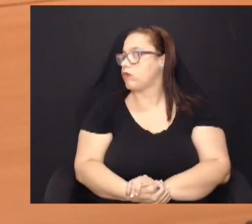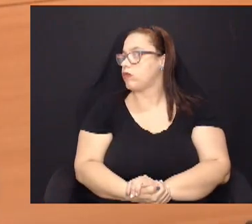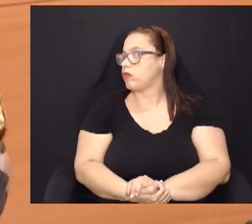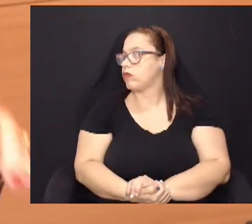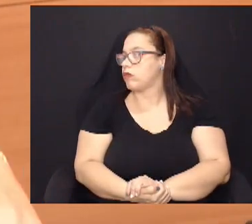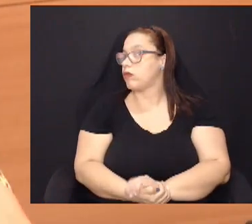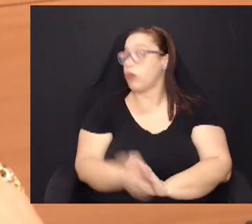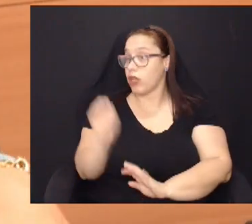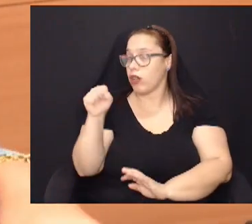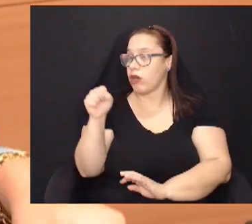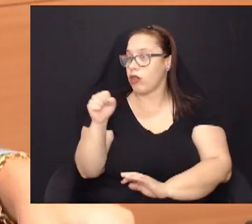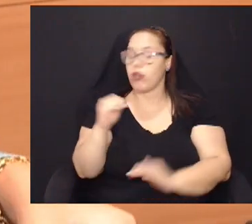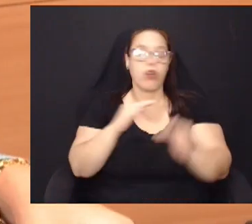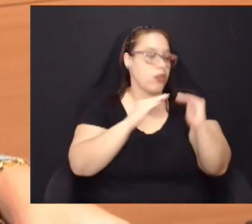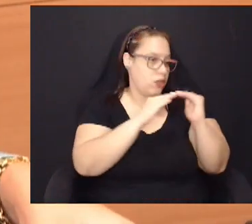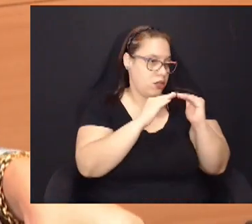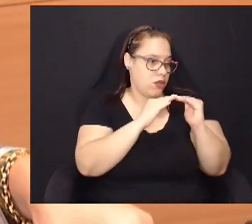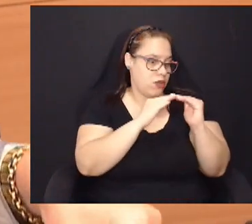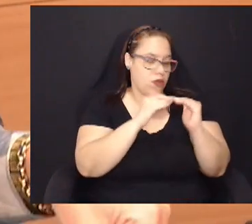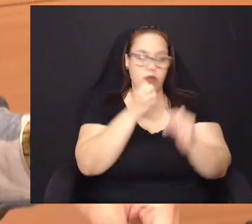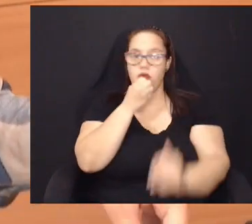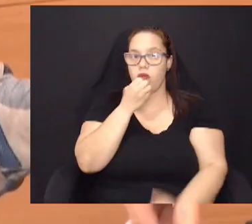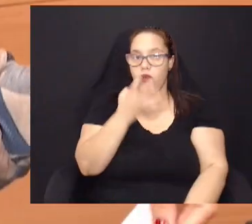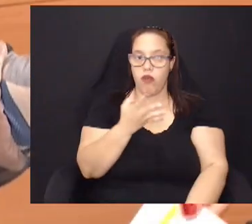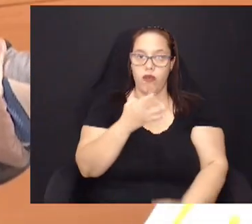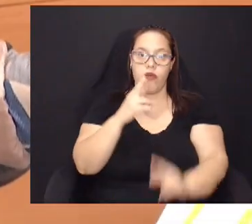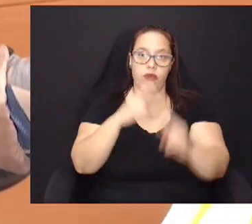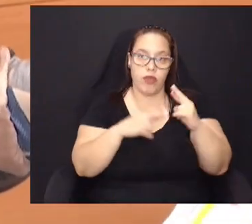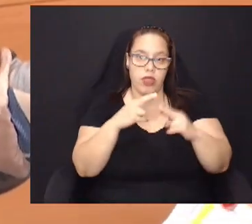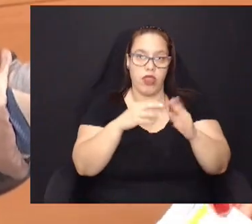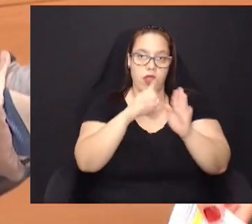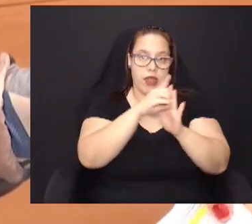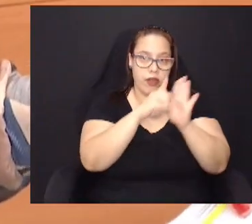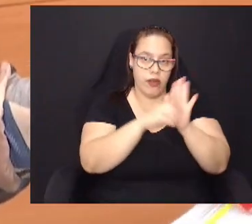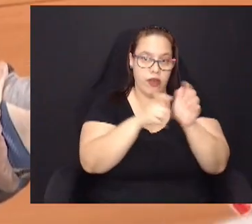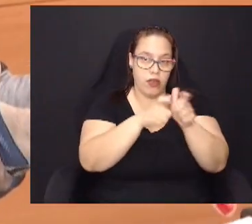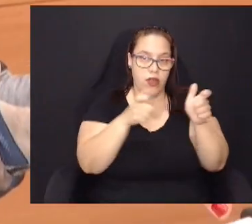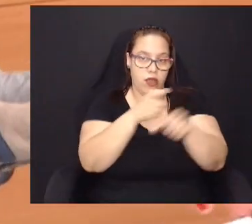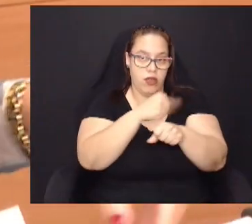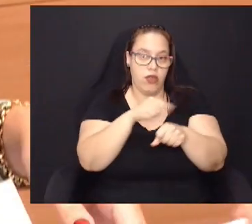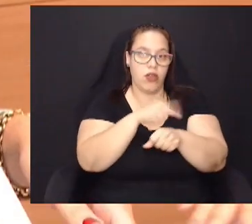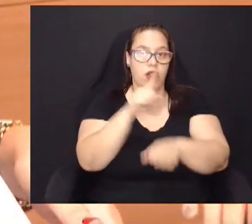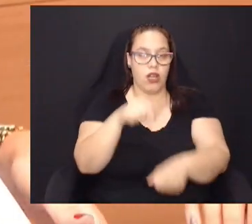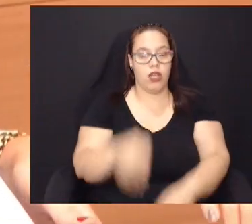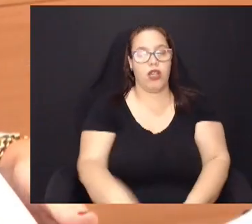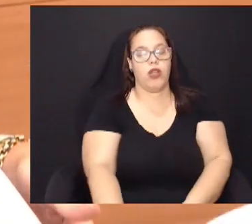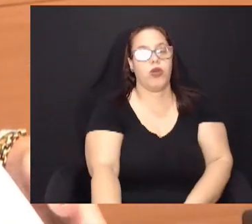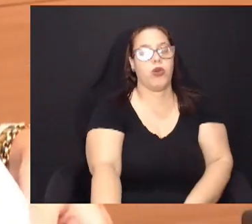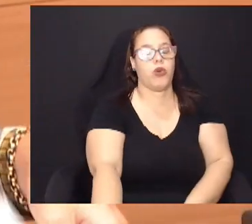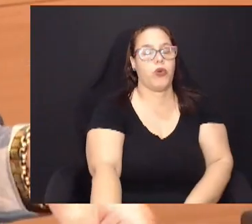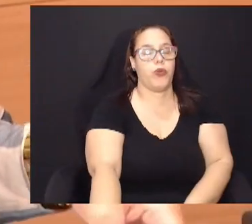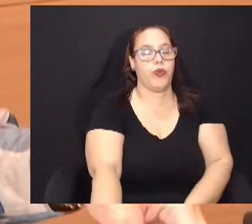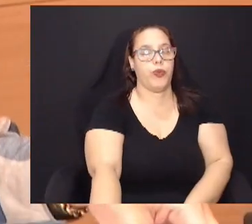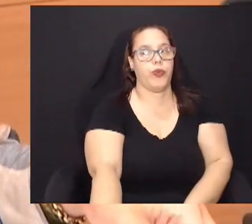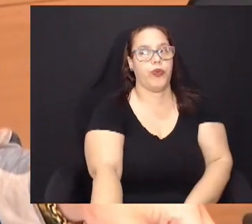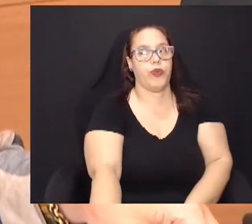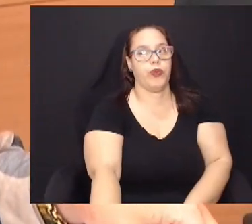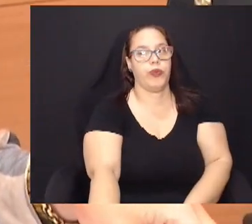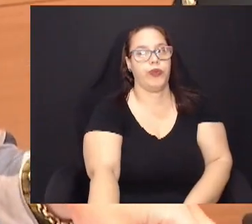Sim, com certeza. Bom, então, com relação ao decreto de extensão de horário, era isso, tá? Então, a gente vem